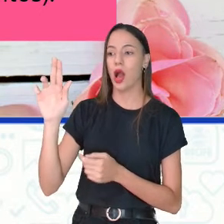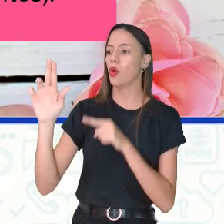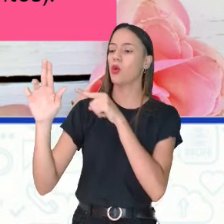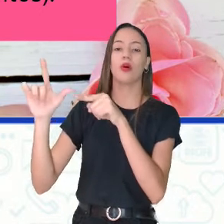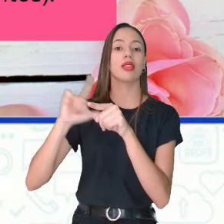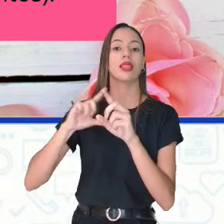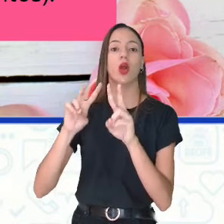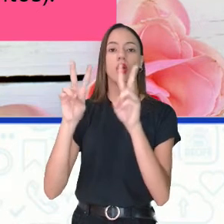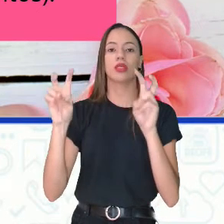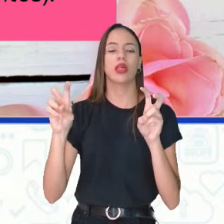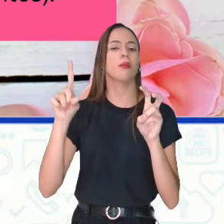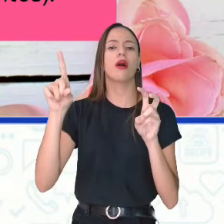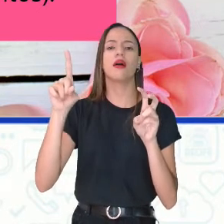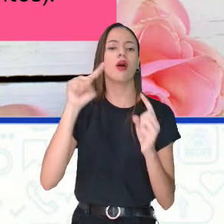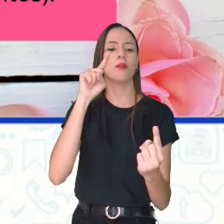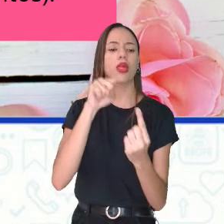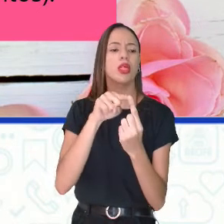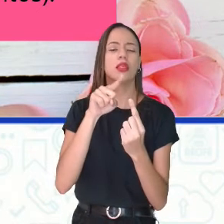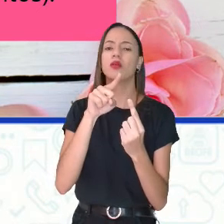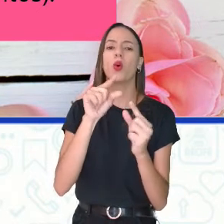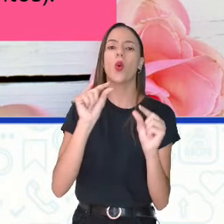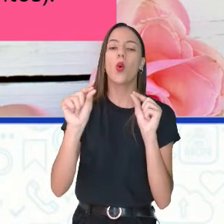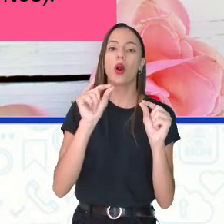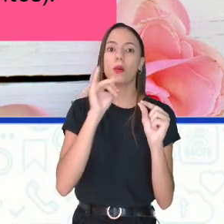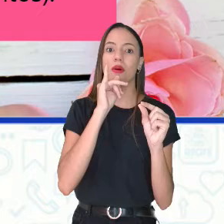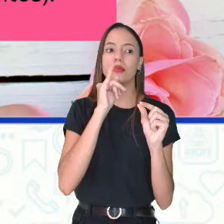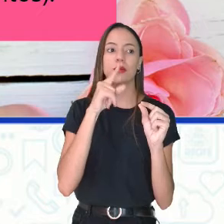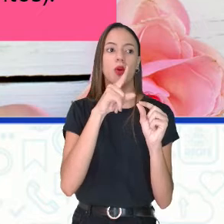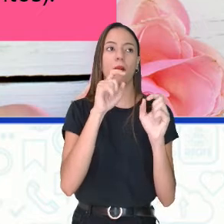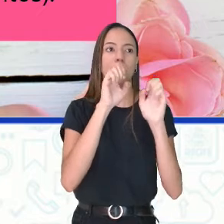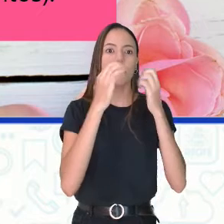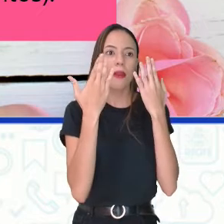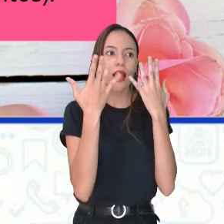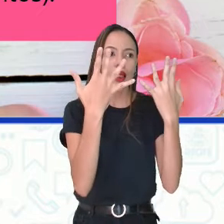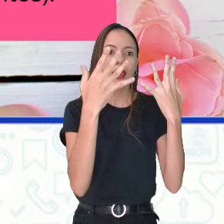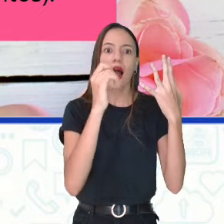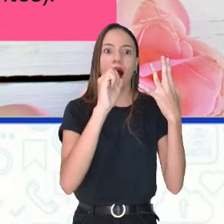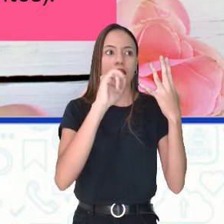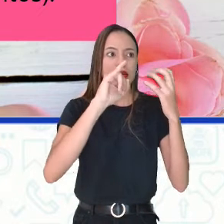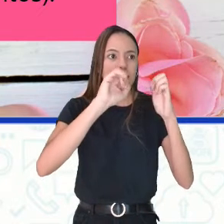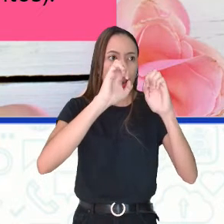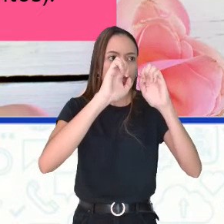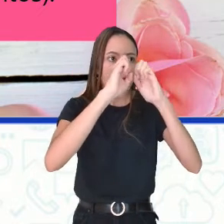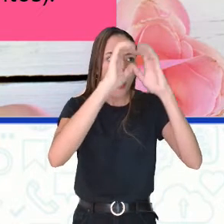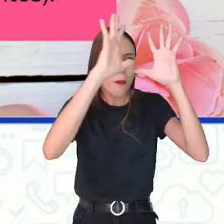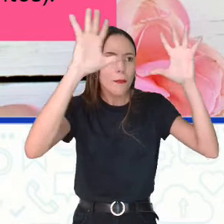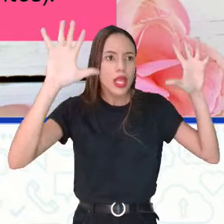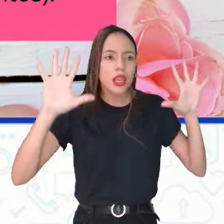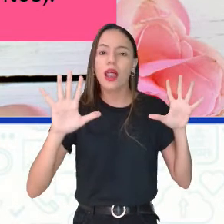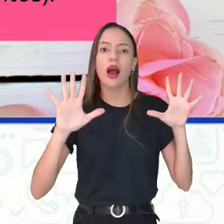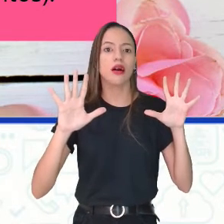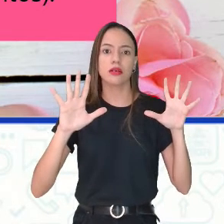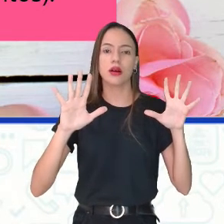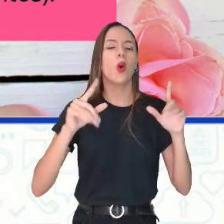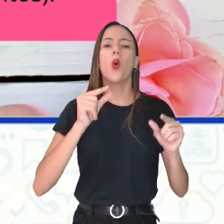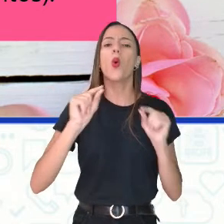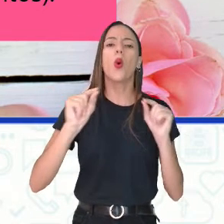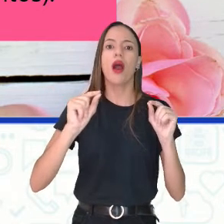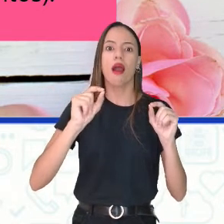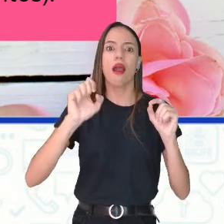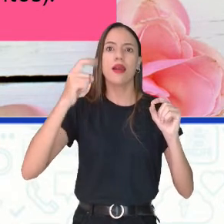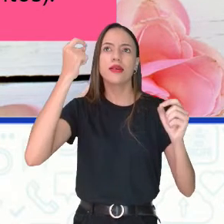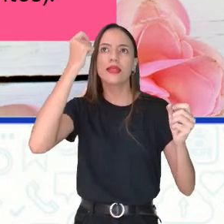sentido primeiro é fazer, brilhar, iluminar. O argumento pode iluminar realmente ideias, não